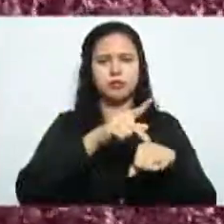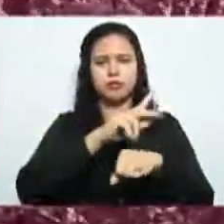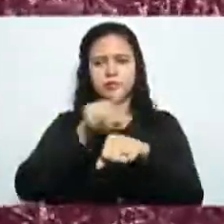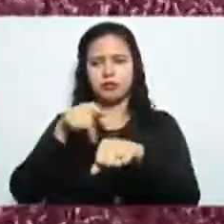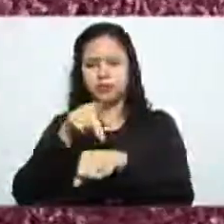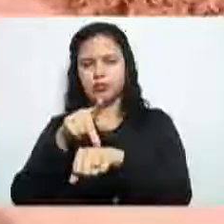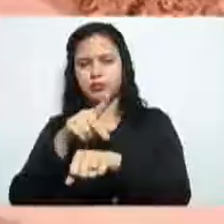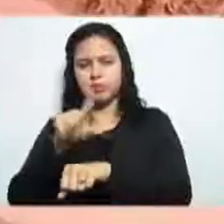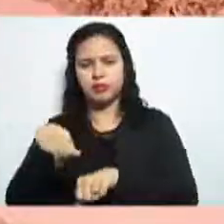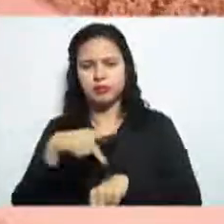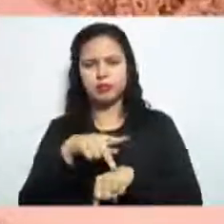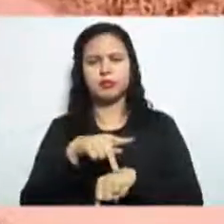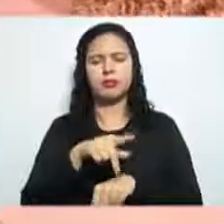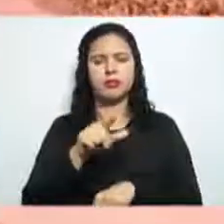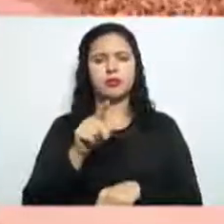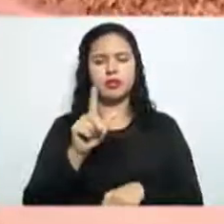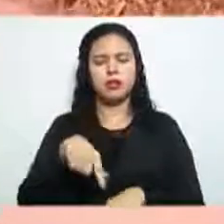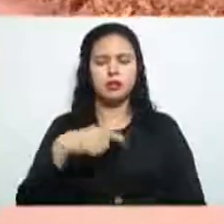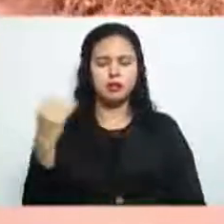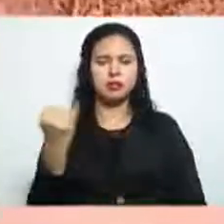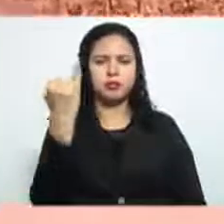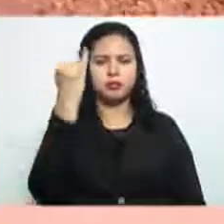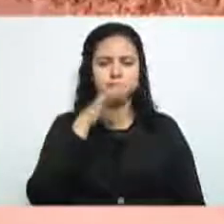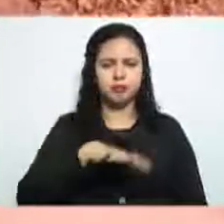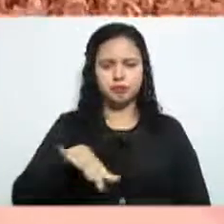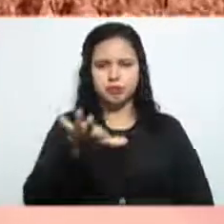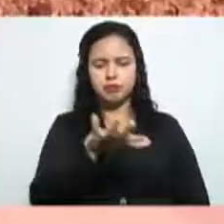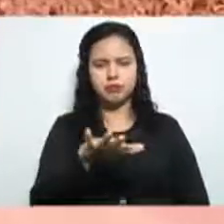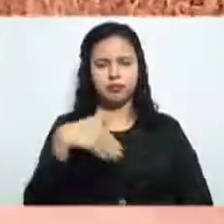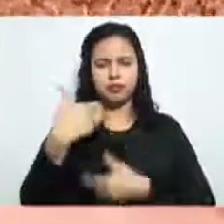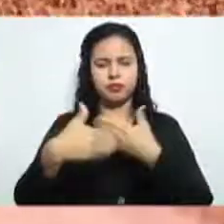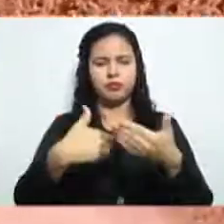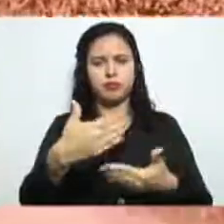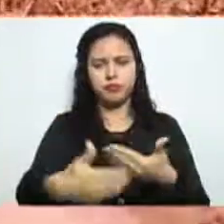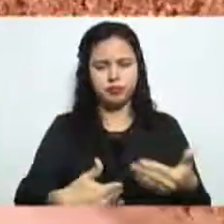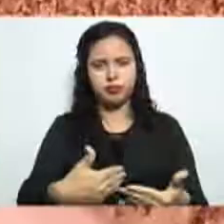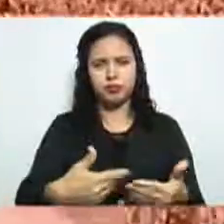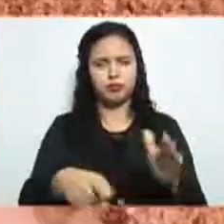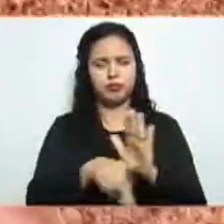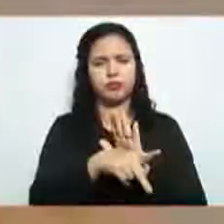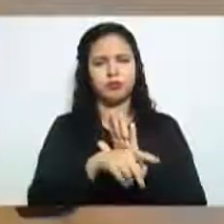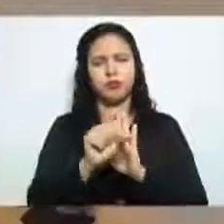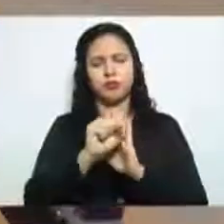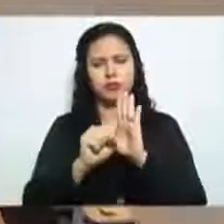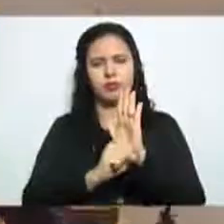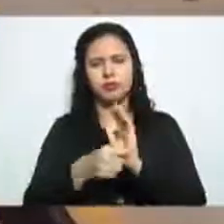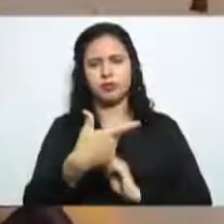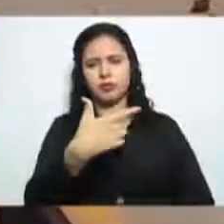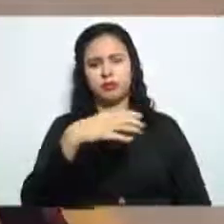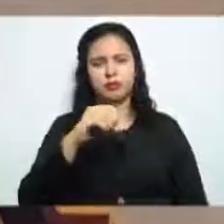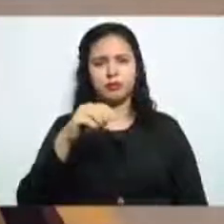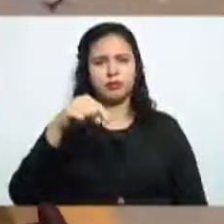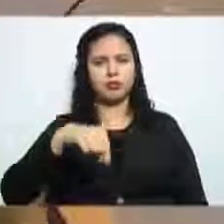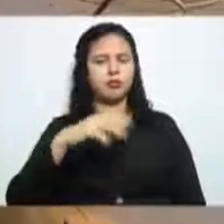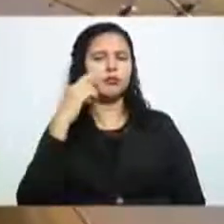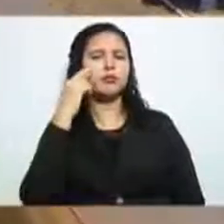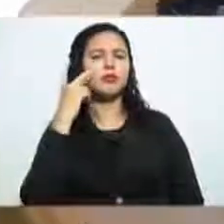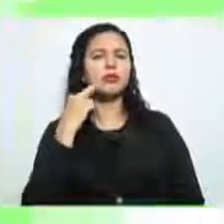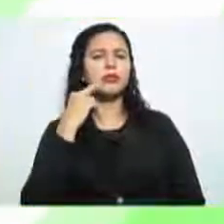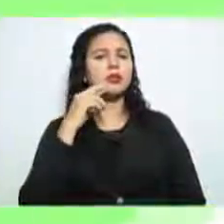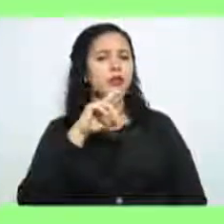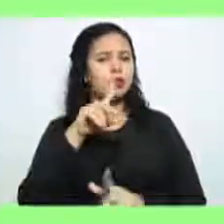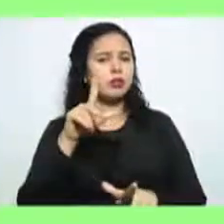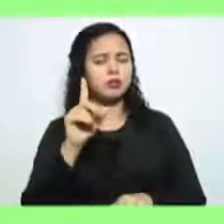um dos mais importantes setores da economia em desenvolvimento agronômico do século XX. E aqui em Rondônia não é